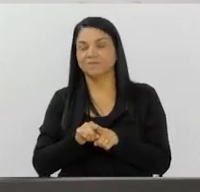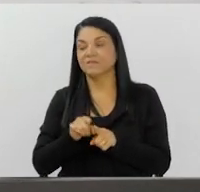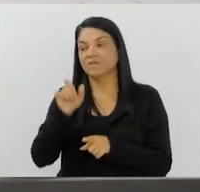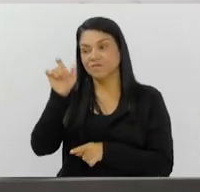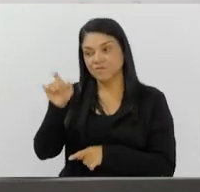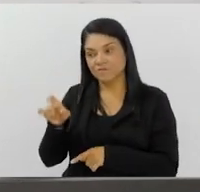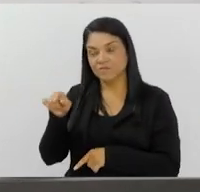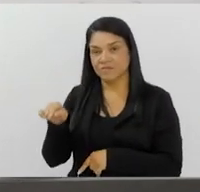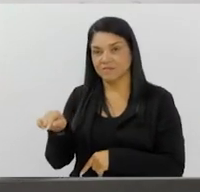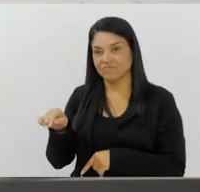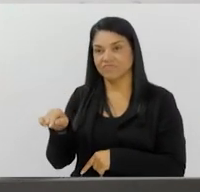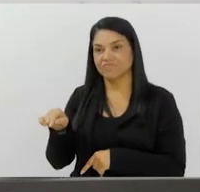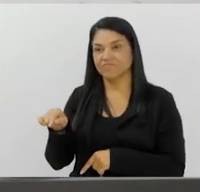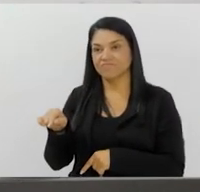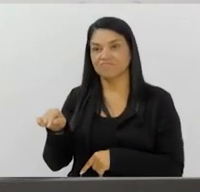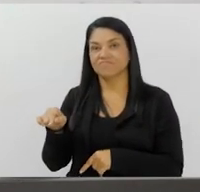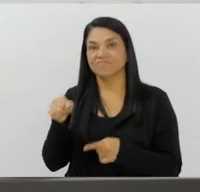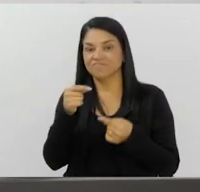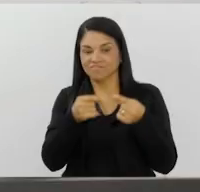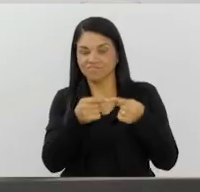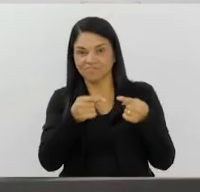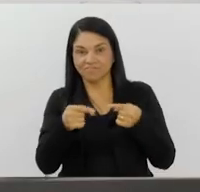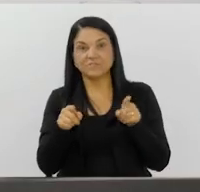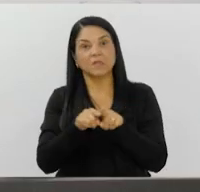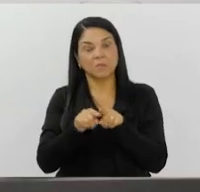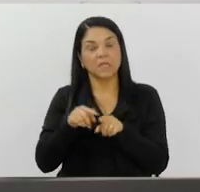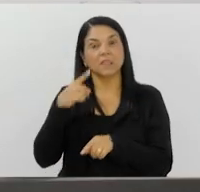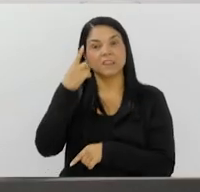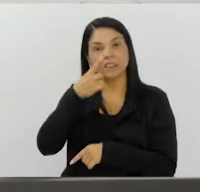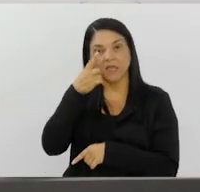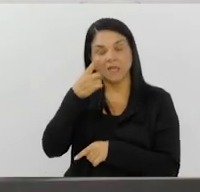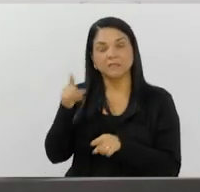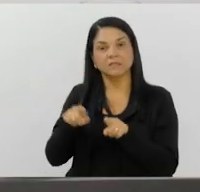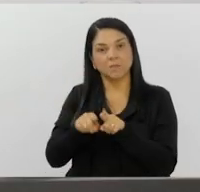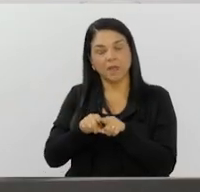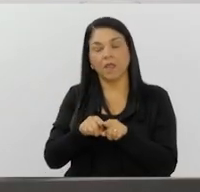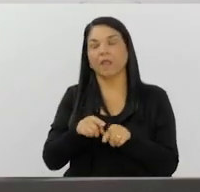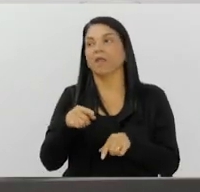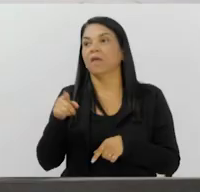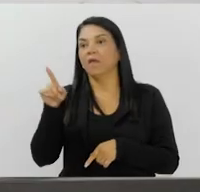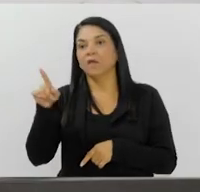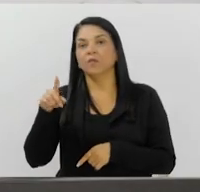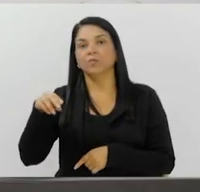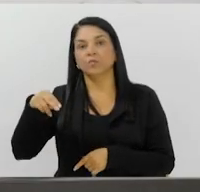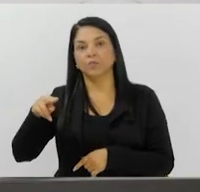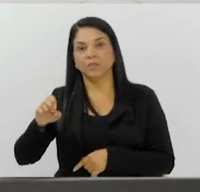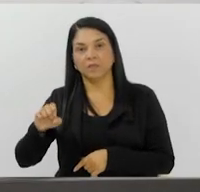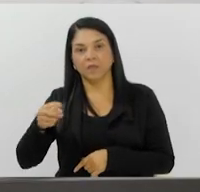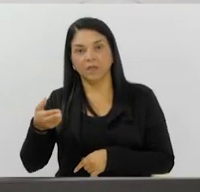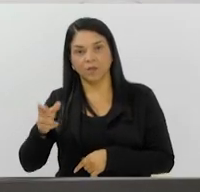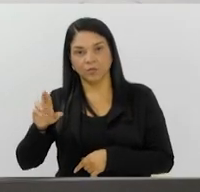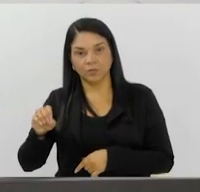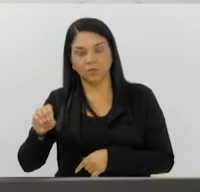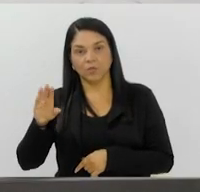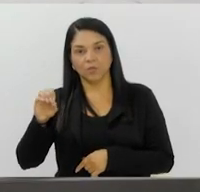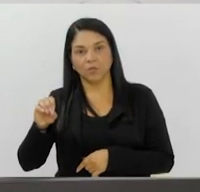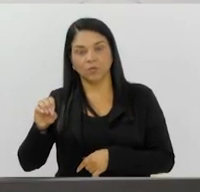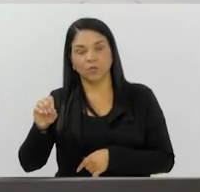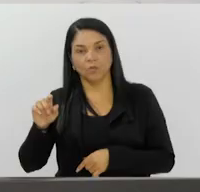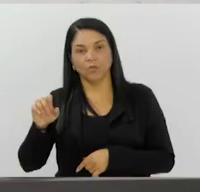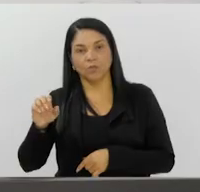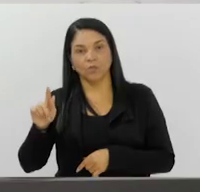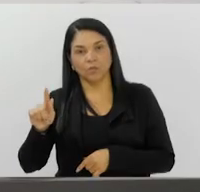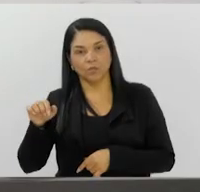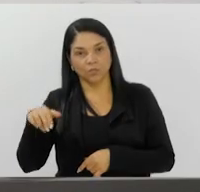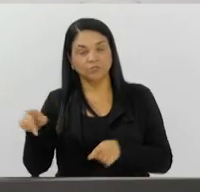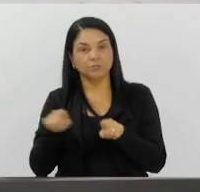tá tá levantando uma questão que que a Dani também Levantou que o negron Levantou se é possível ou não